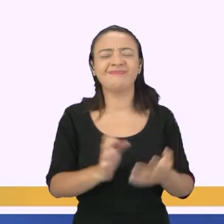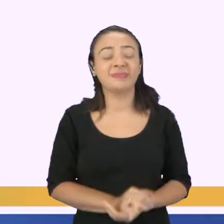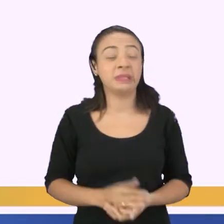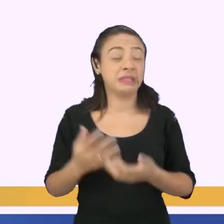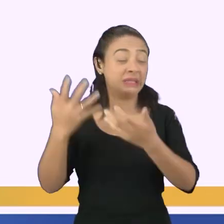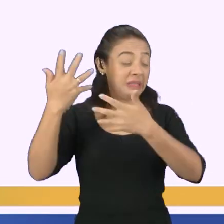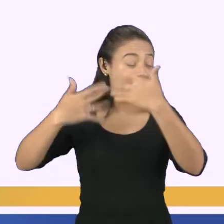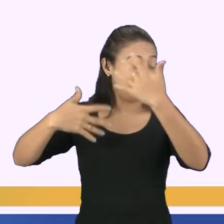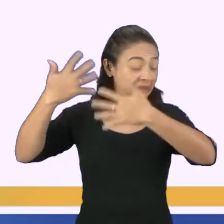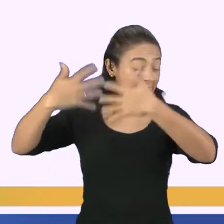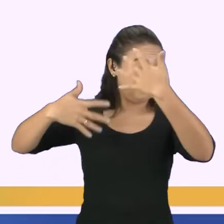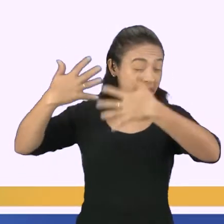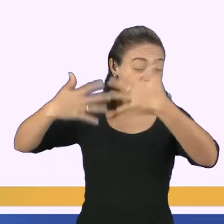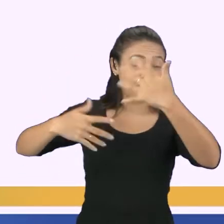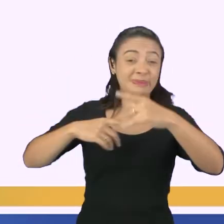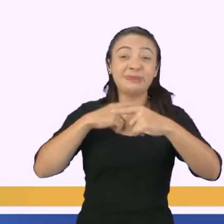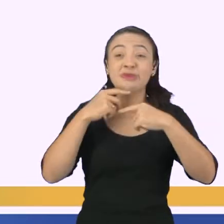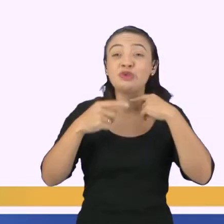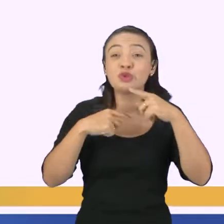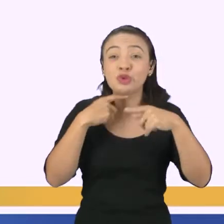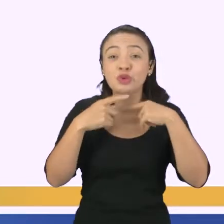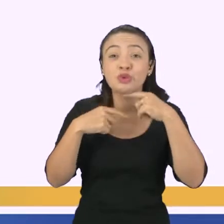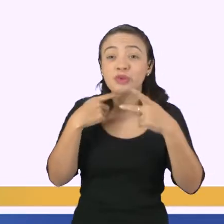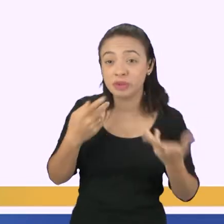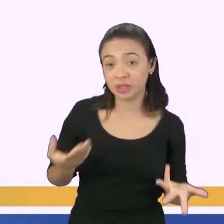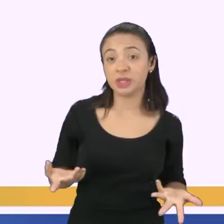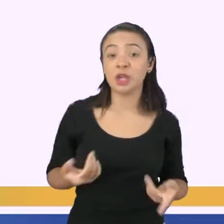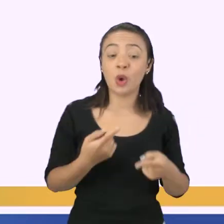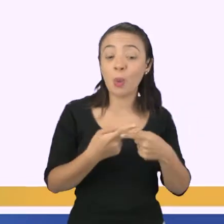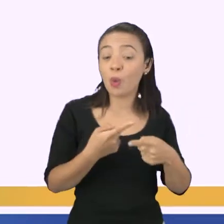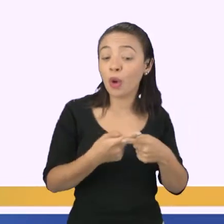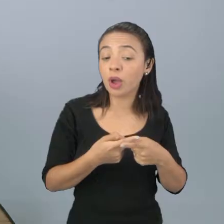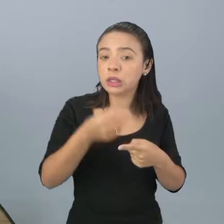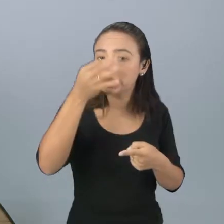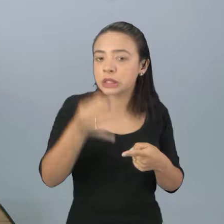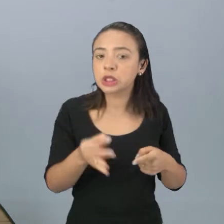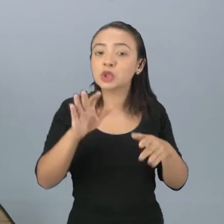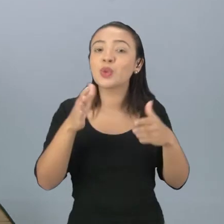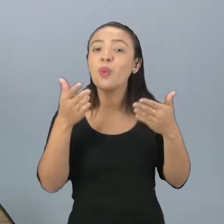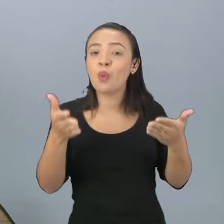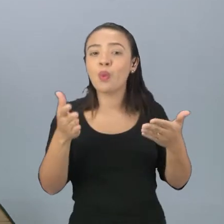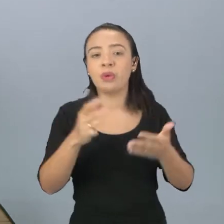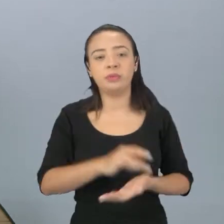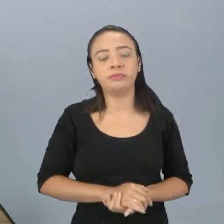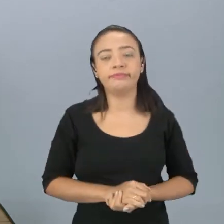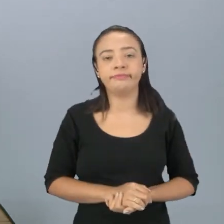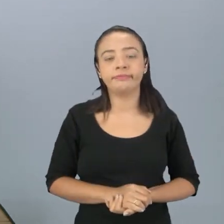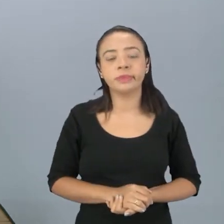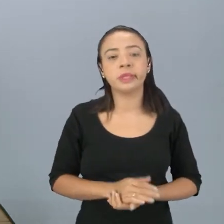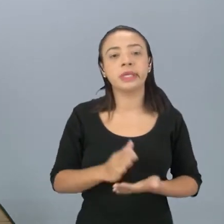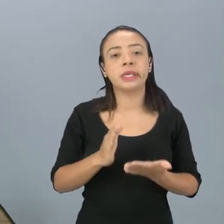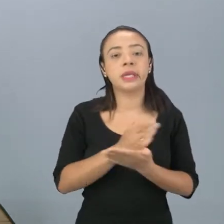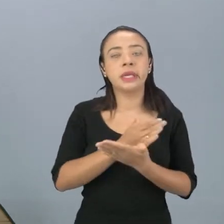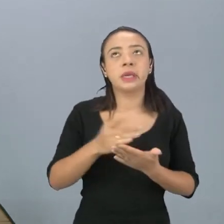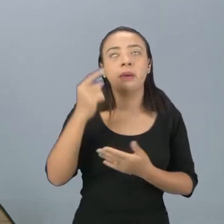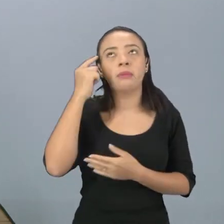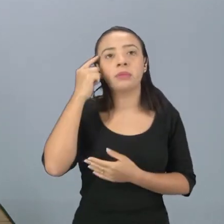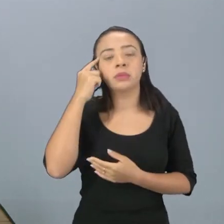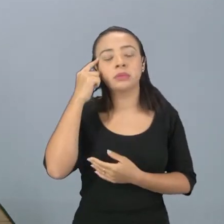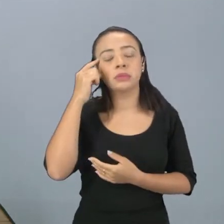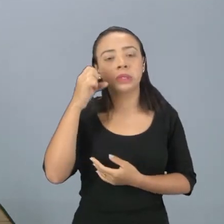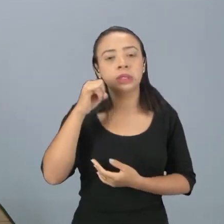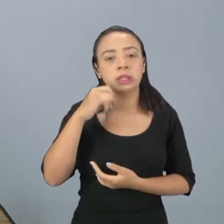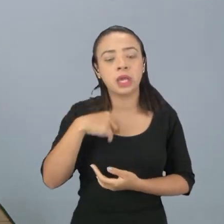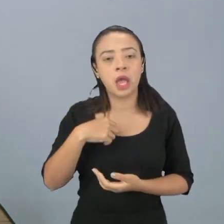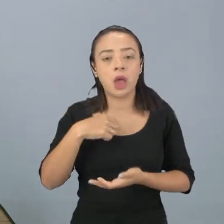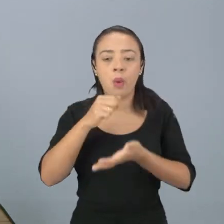cabeça, ou seja, a dúvida que ele está tendo aí, qual o porquê que ele tem que usar? Quantas vezes a gente fica assim quando a gente vai fazer uma avaliação ou